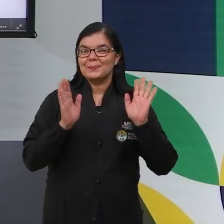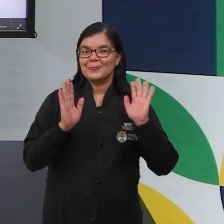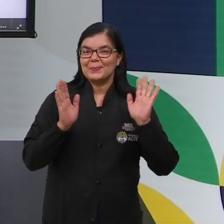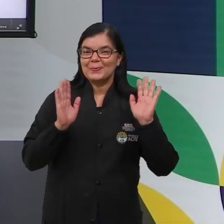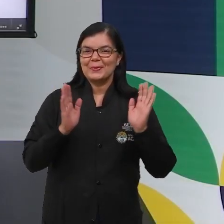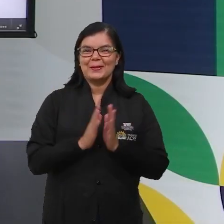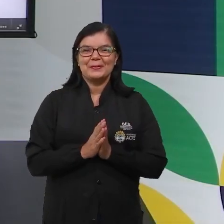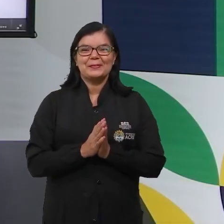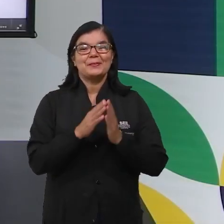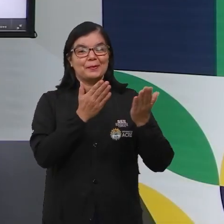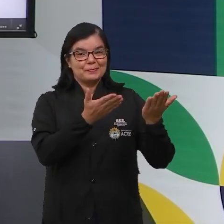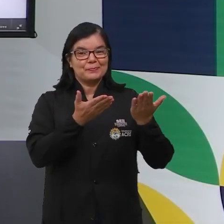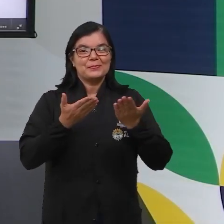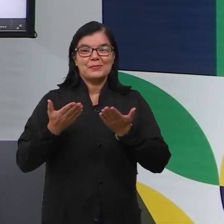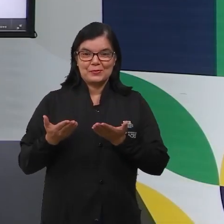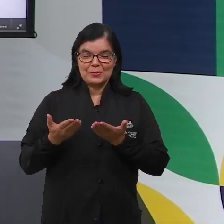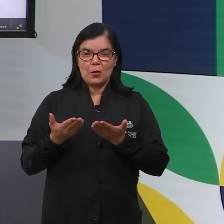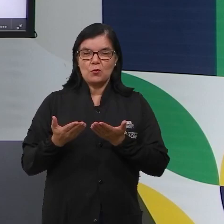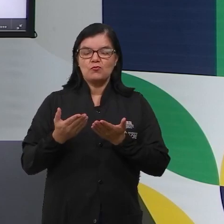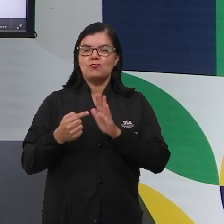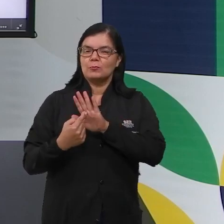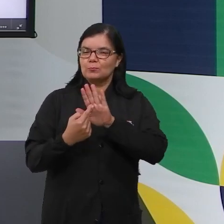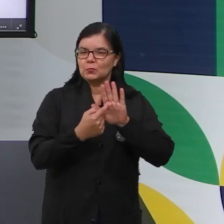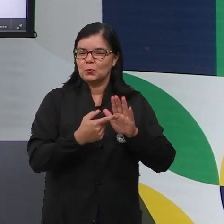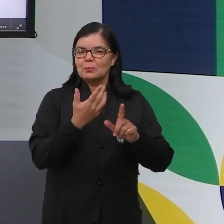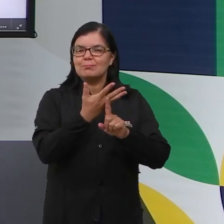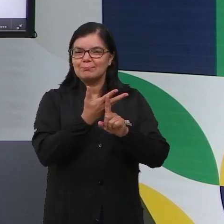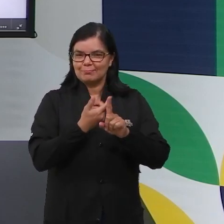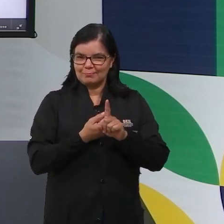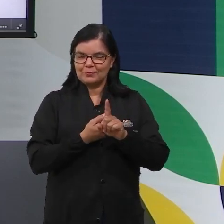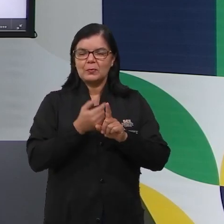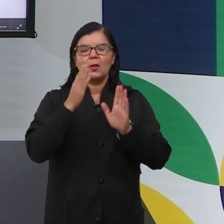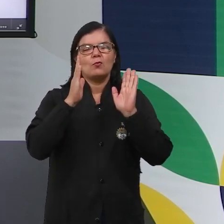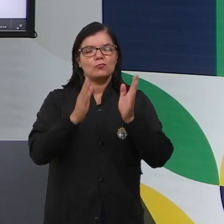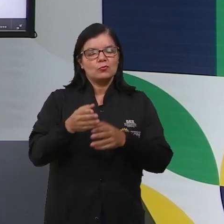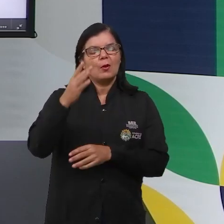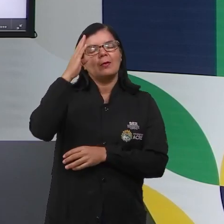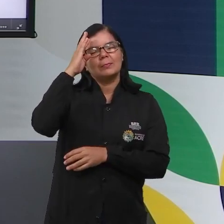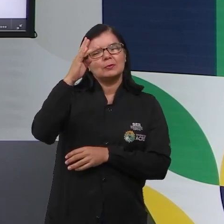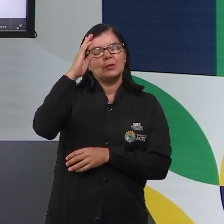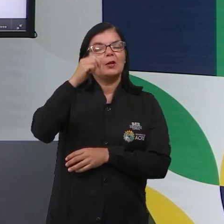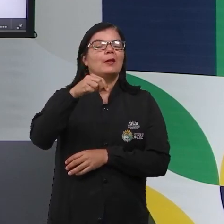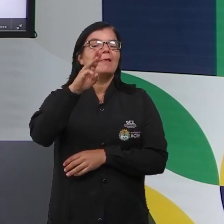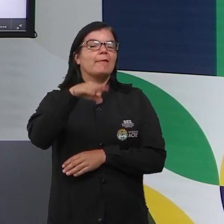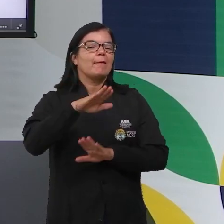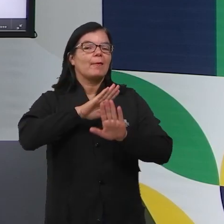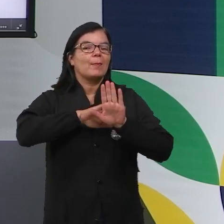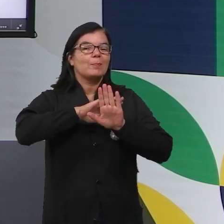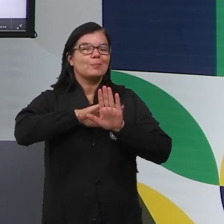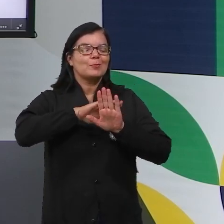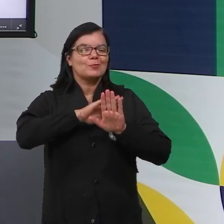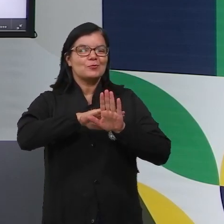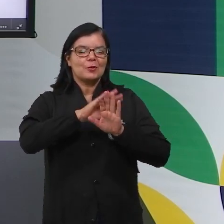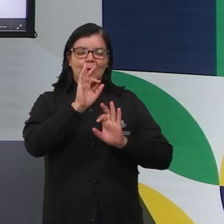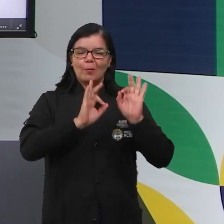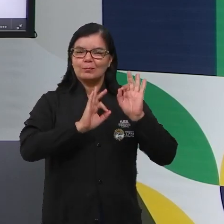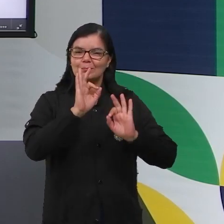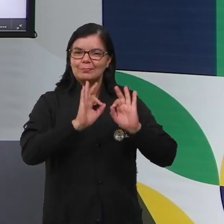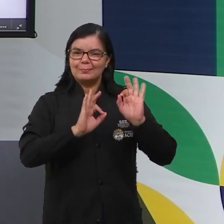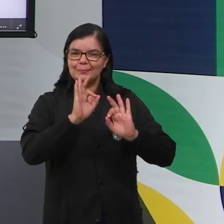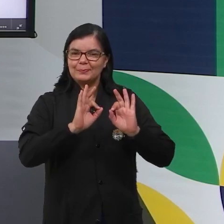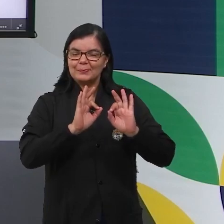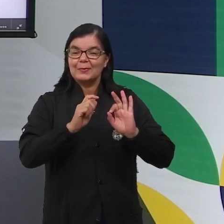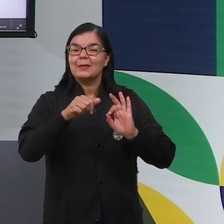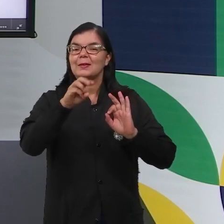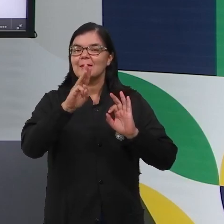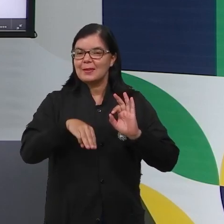Olá, você já visitou uma exposição de arte? Já imaginou quem está por trás de uma exposição? Quem